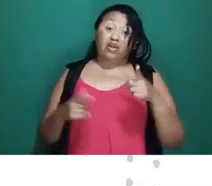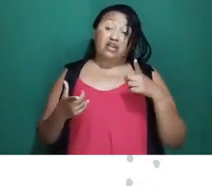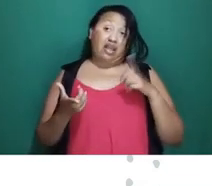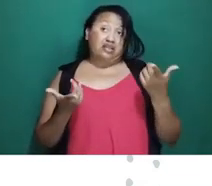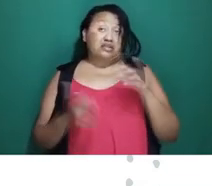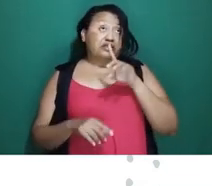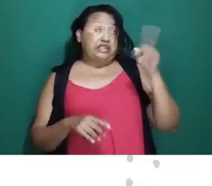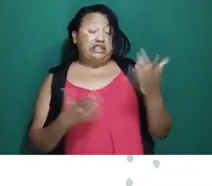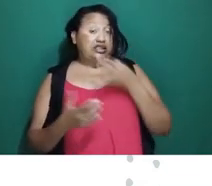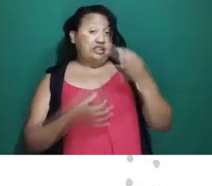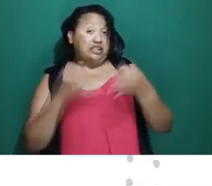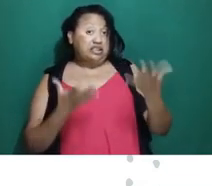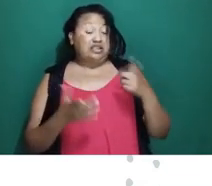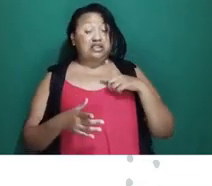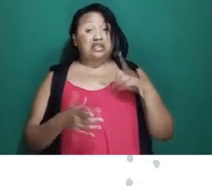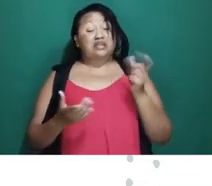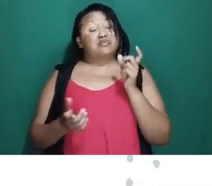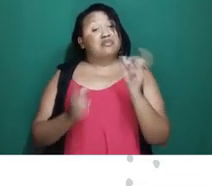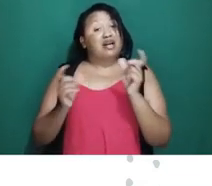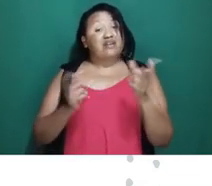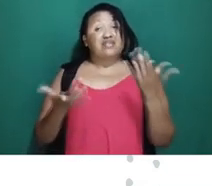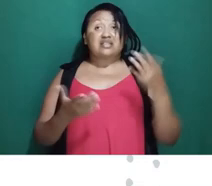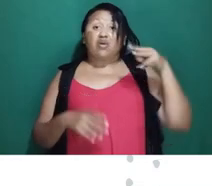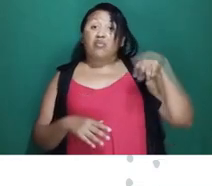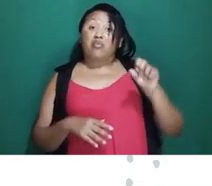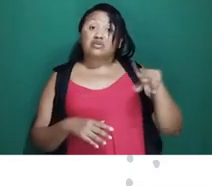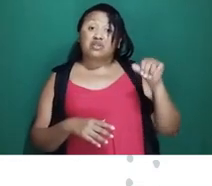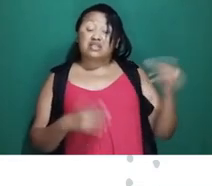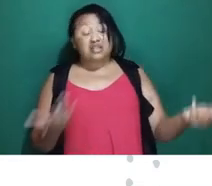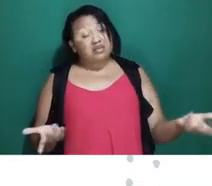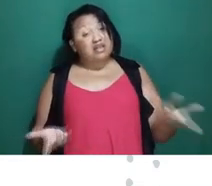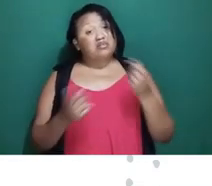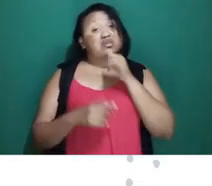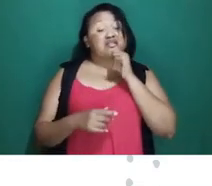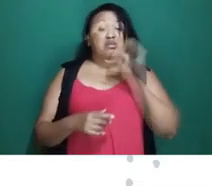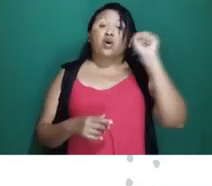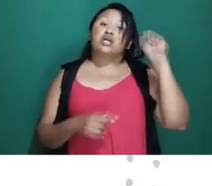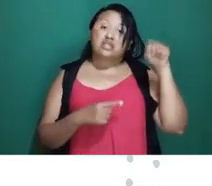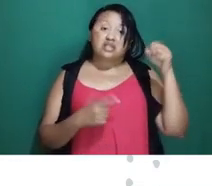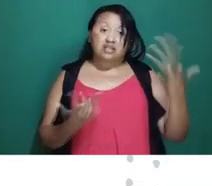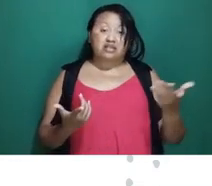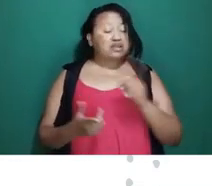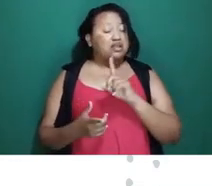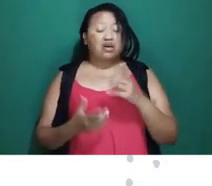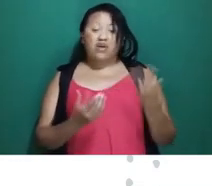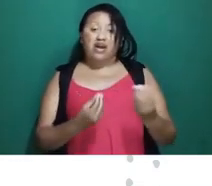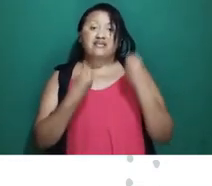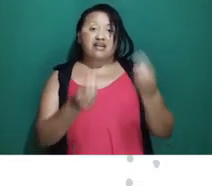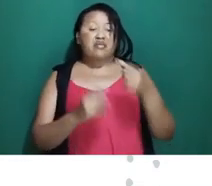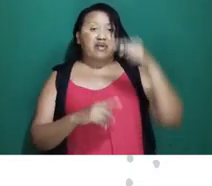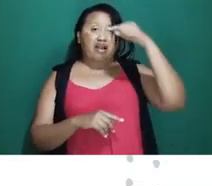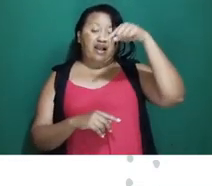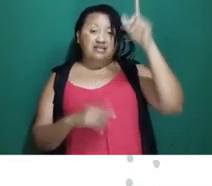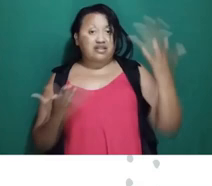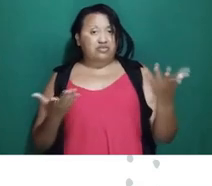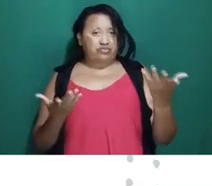palavras que são monossílabas tônicas por exemplo sim e não recebem acento gráfico e aí né